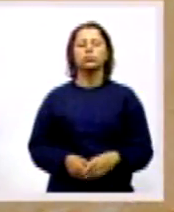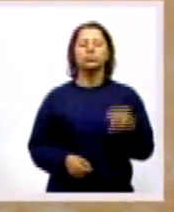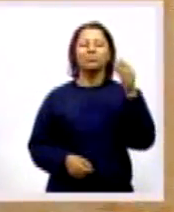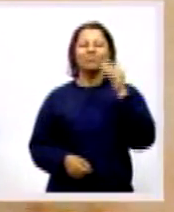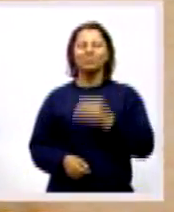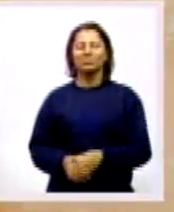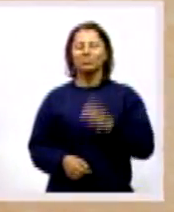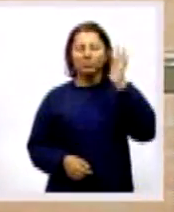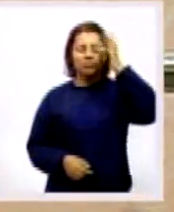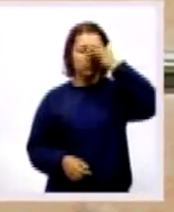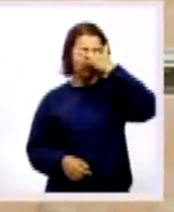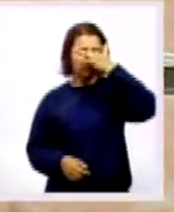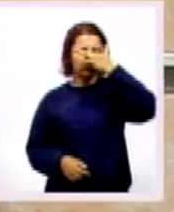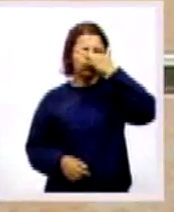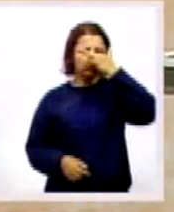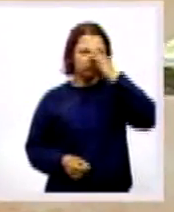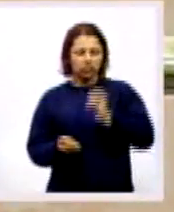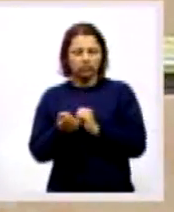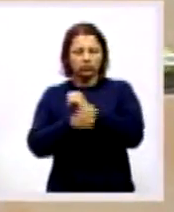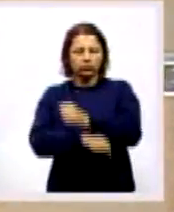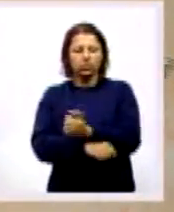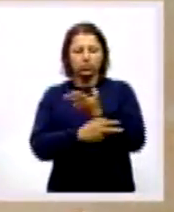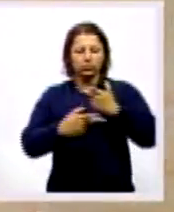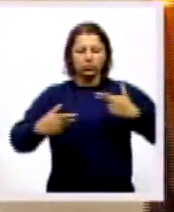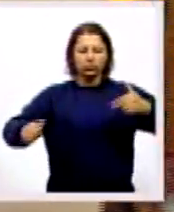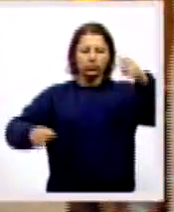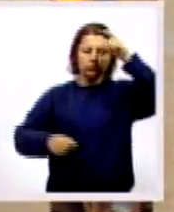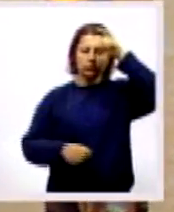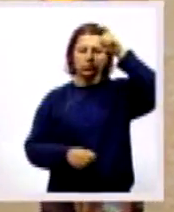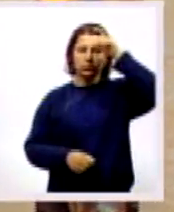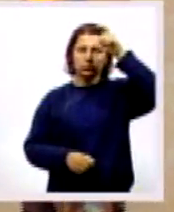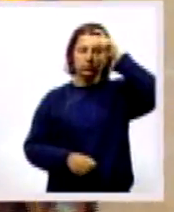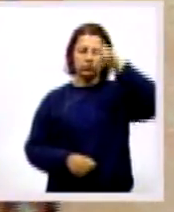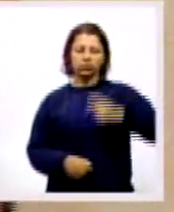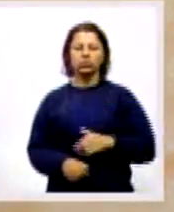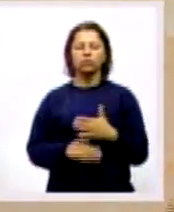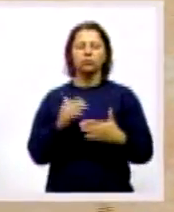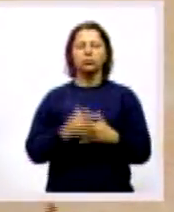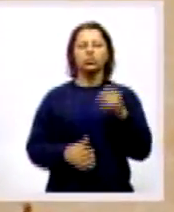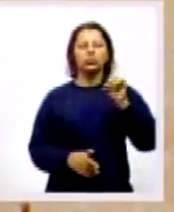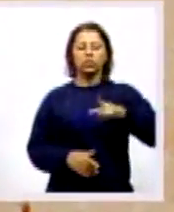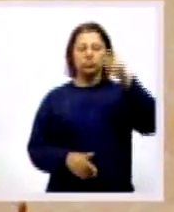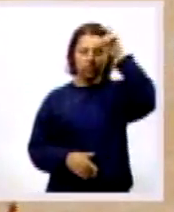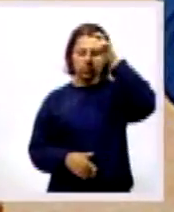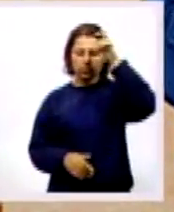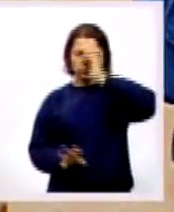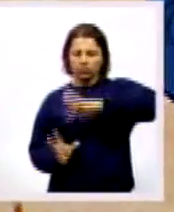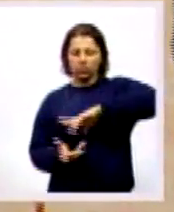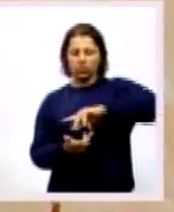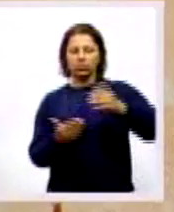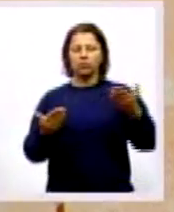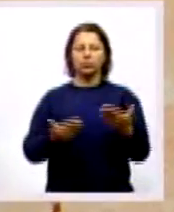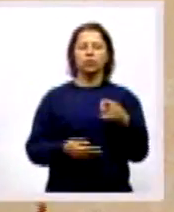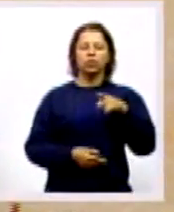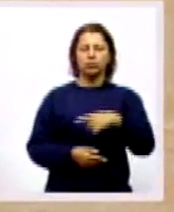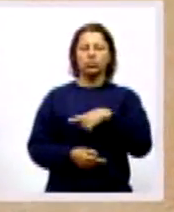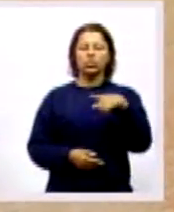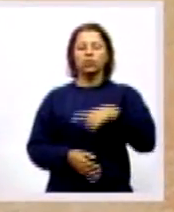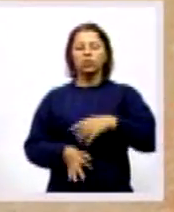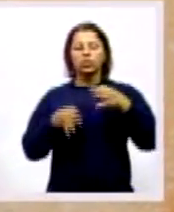insistir em prender-se nas maquinações do demônio, naquilo que é diabólico no mundo de hoje, você tenha